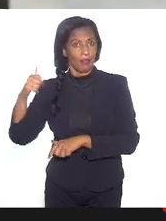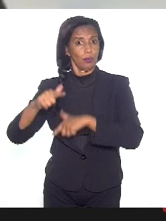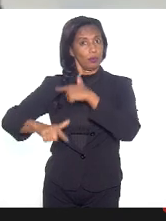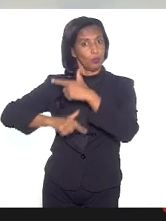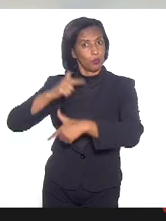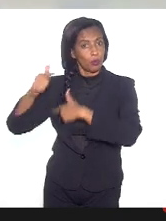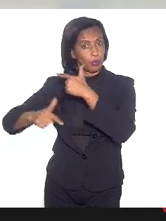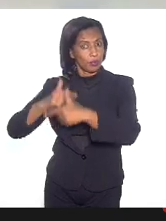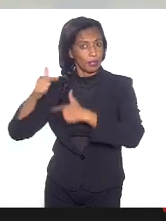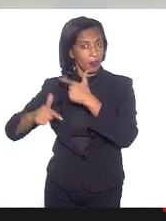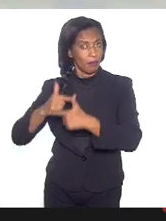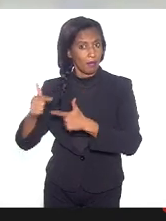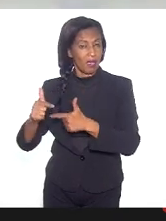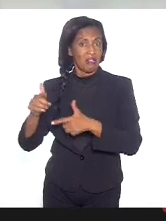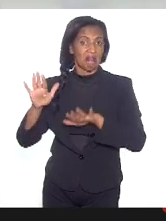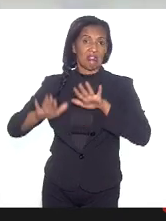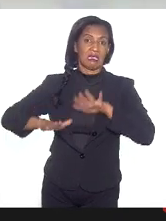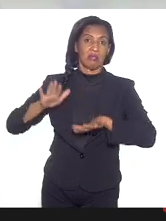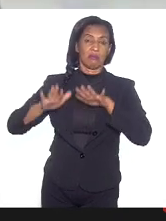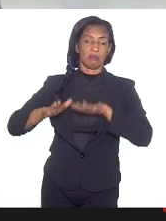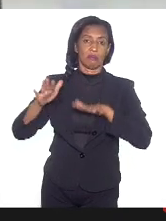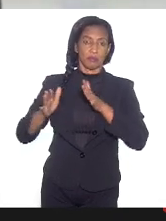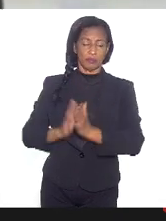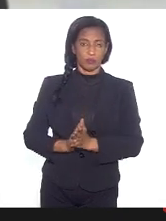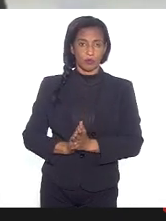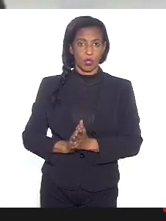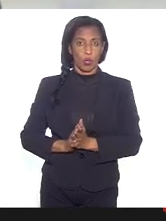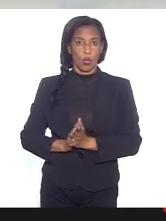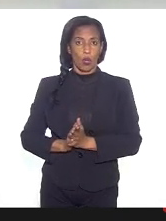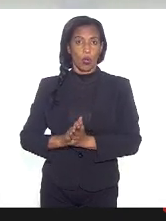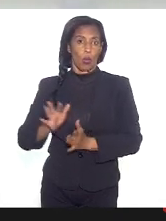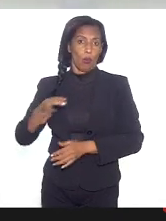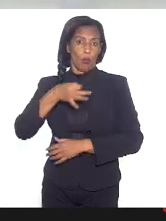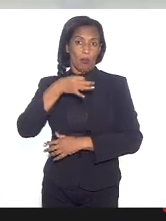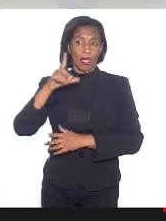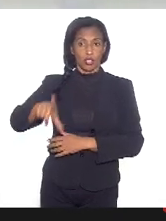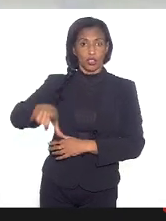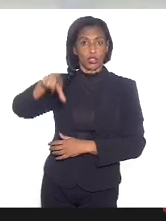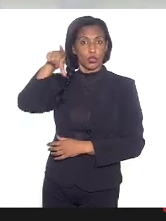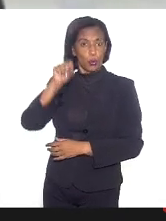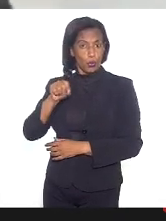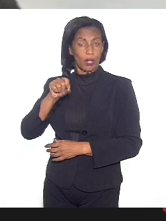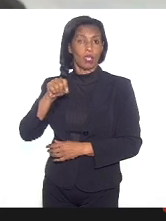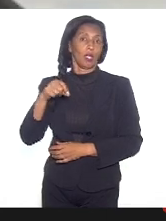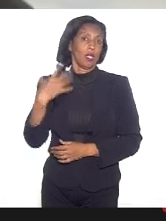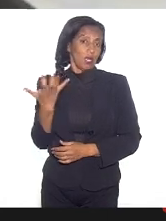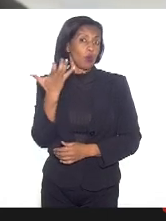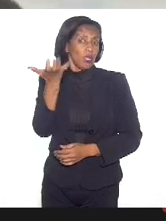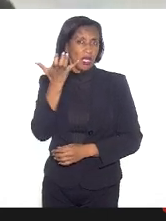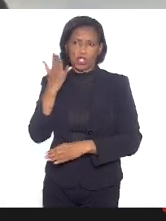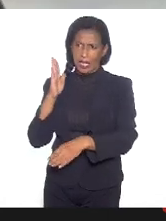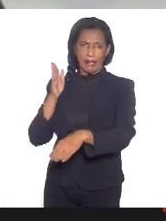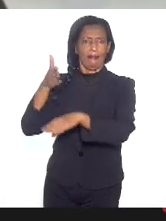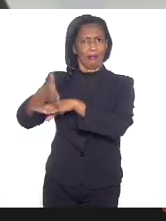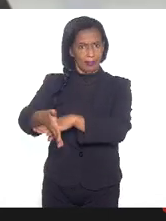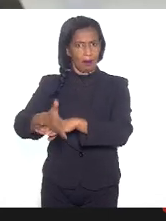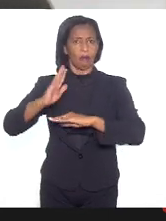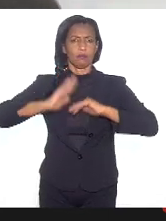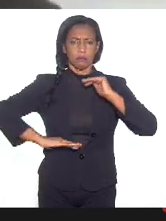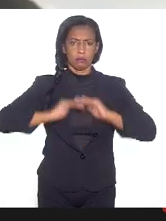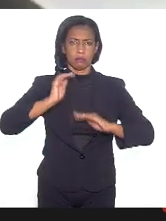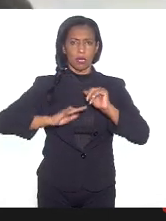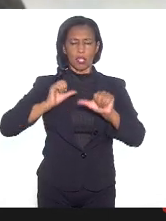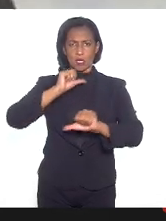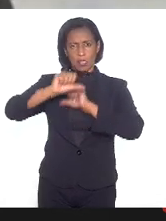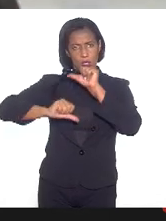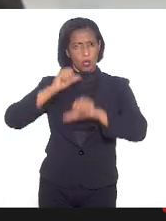teriam, ao menos, como um paliativo, e é paliativo mesmo, porque o que eles querem é ingressarem na carreira, se